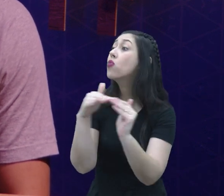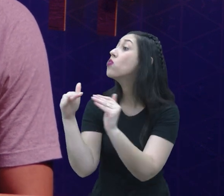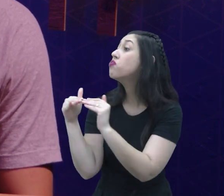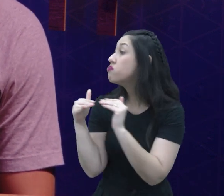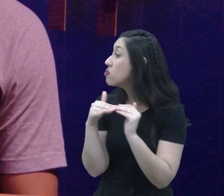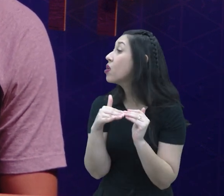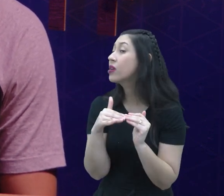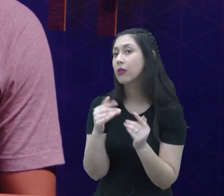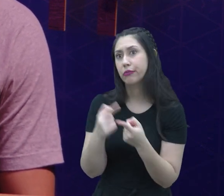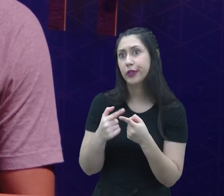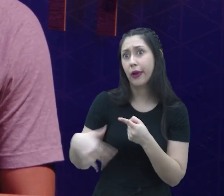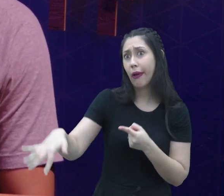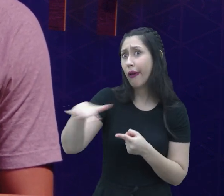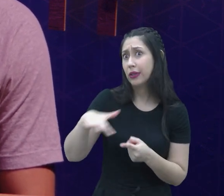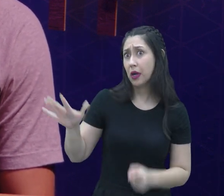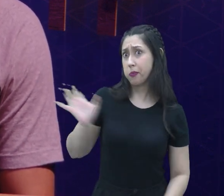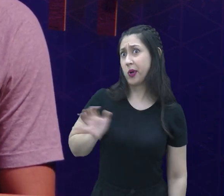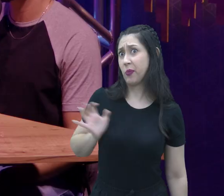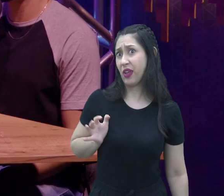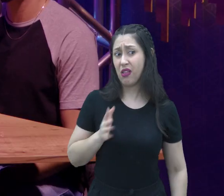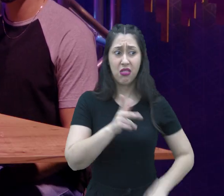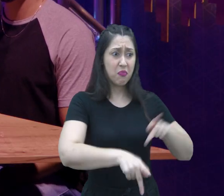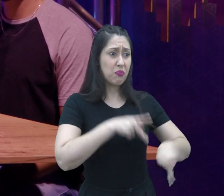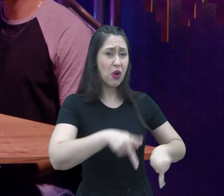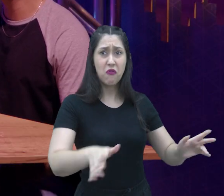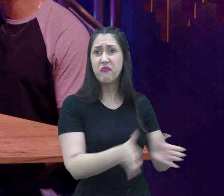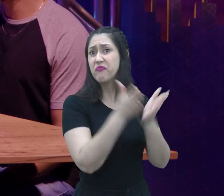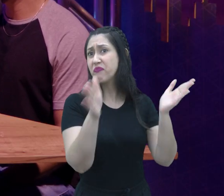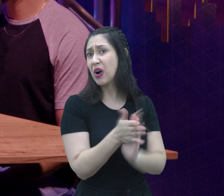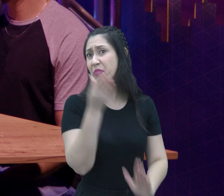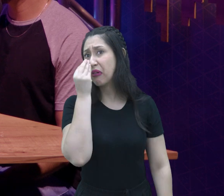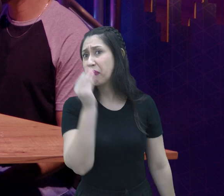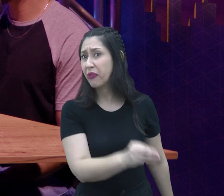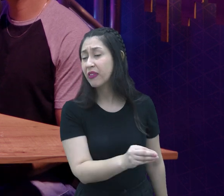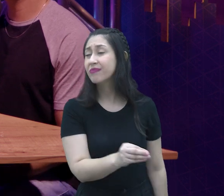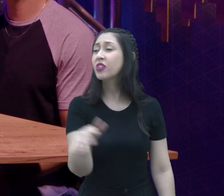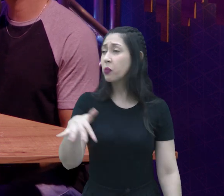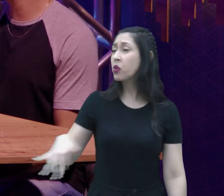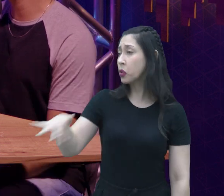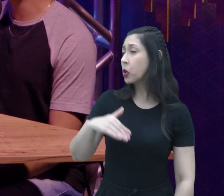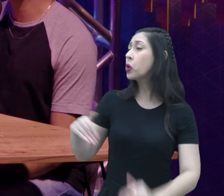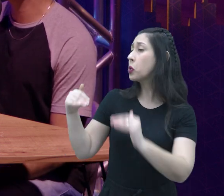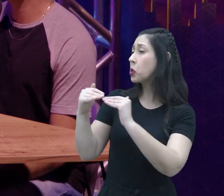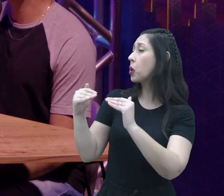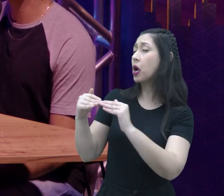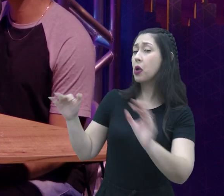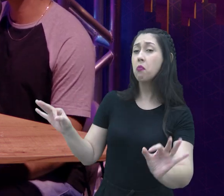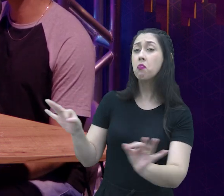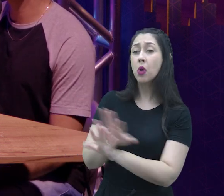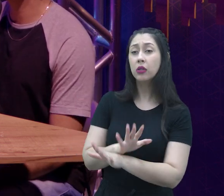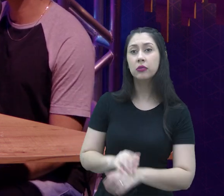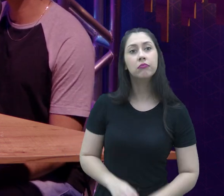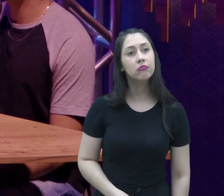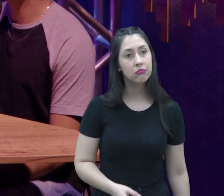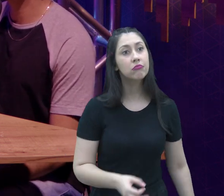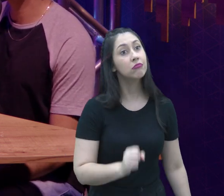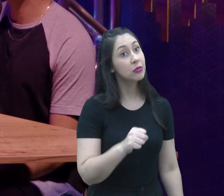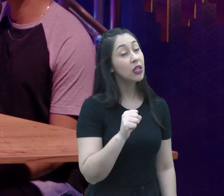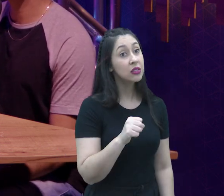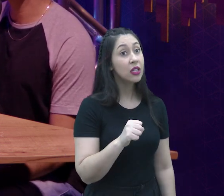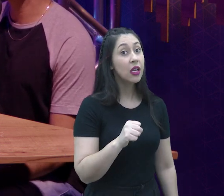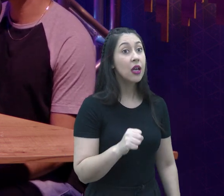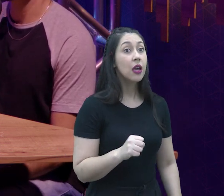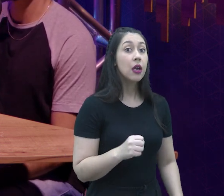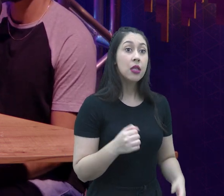geralmente estaria mesmo, porque dane-se os pobres, né? Eles decidiam ali. Perfeito. E é isso, então, a ideia